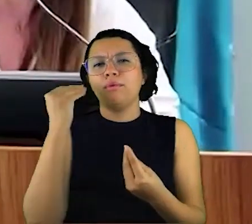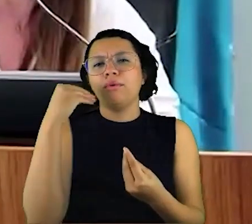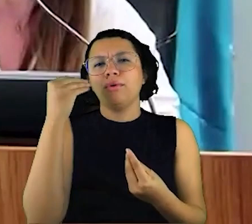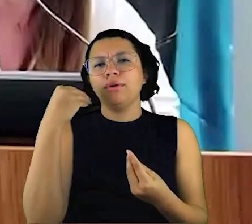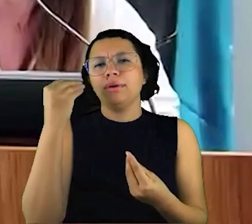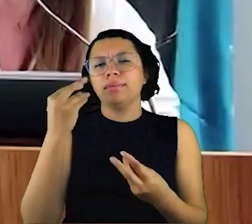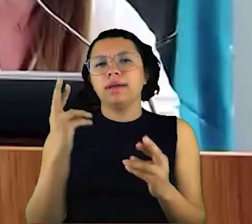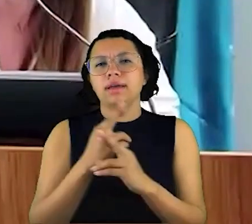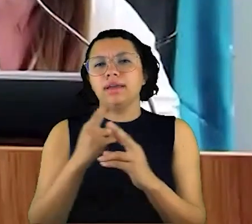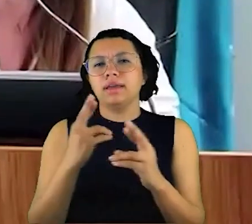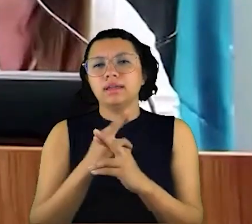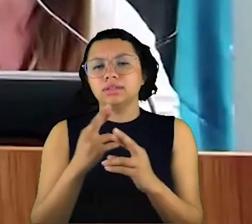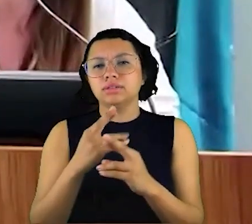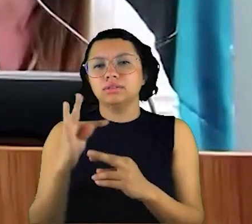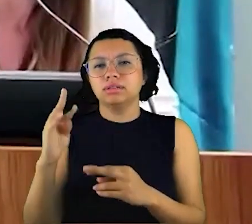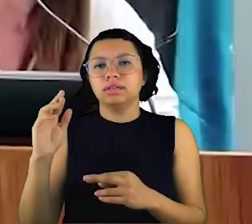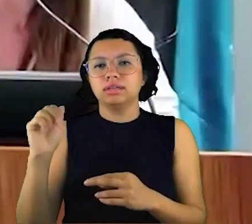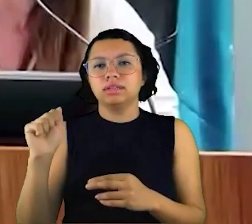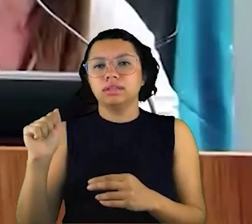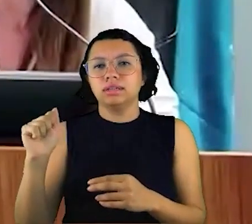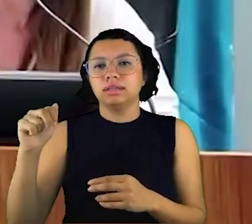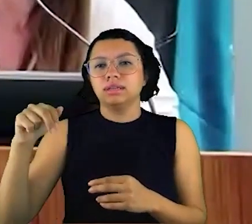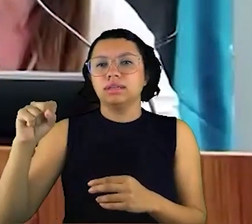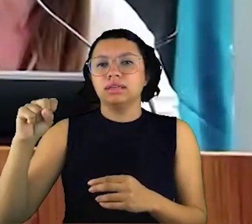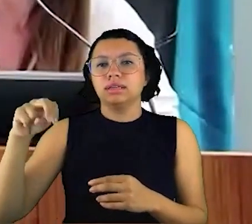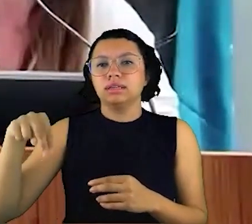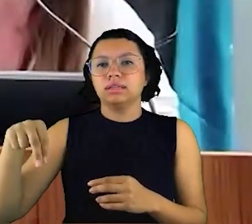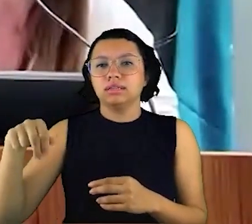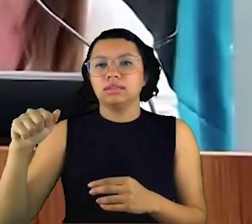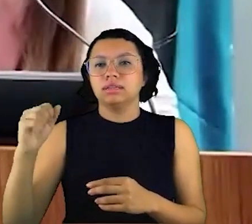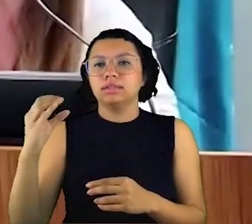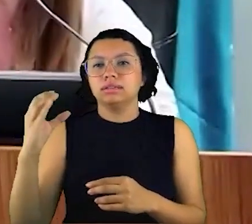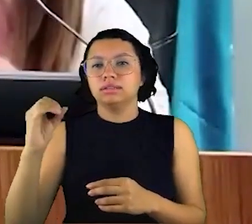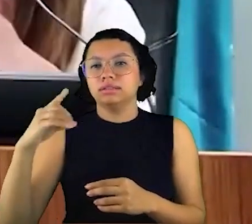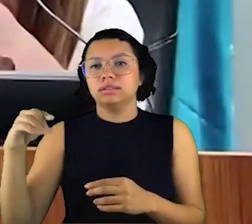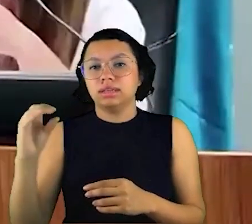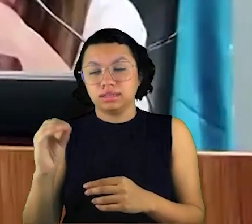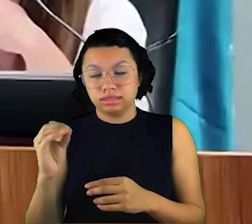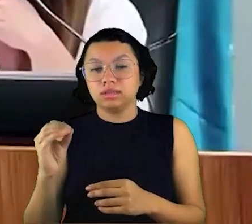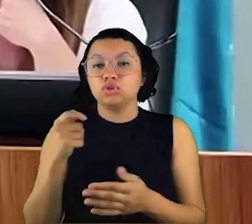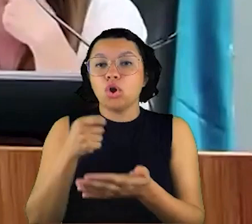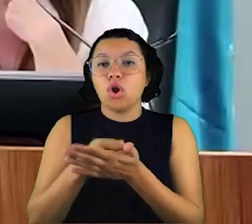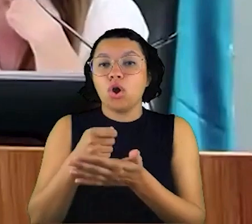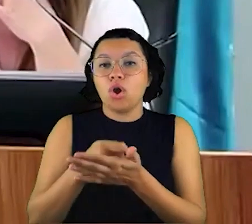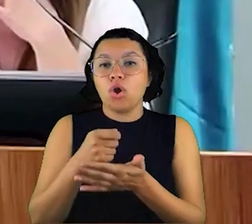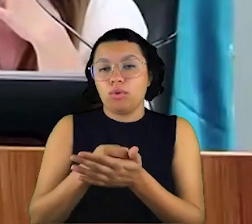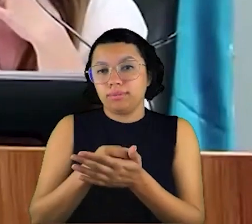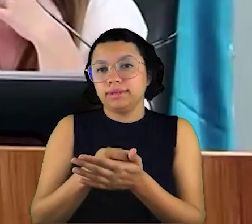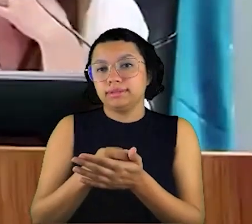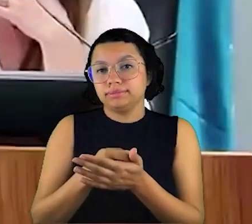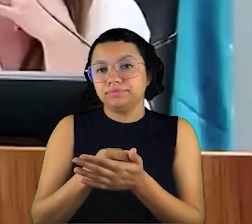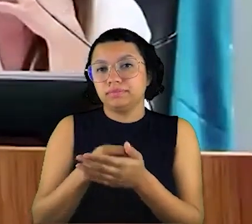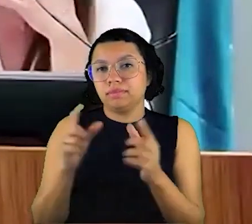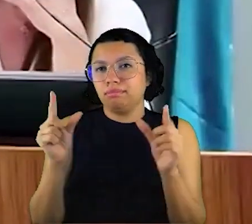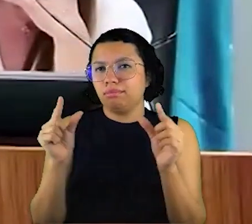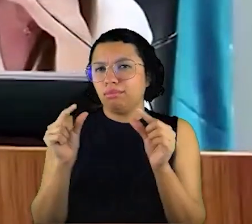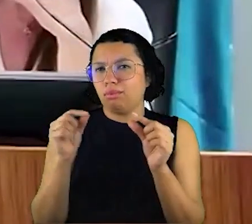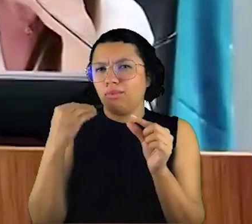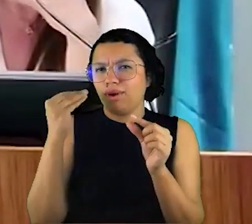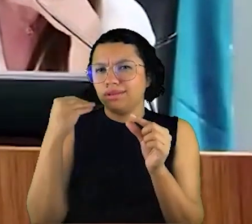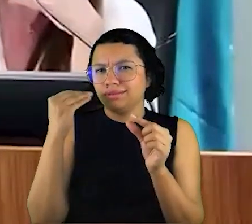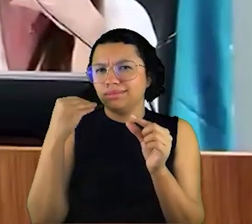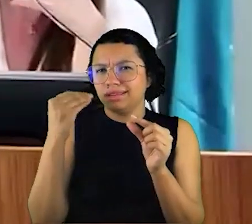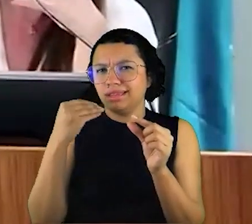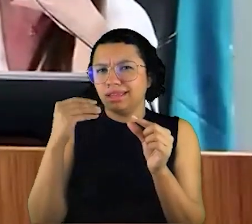experiência na transação de cobrança, na transação exacional. Pouquíssima experiência